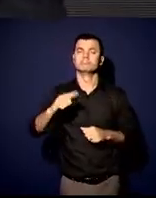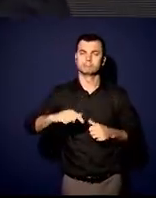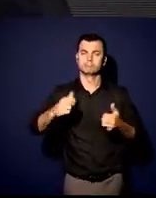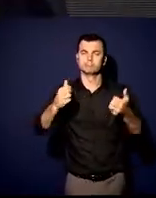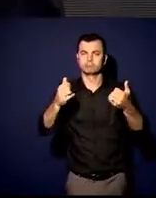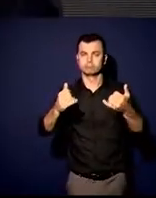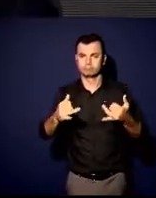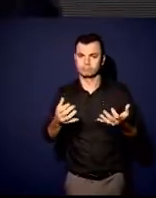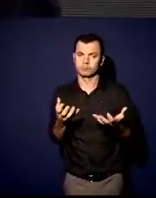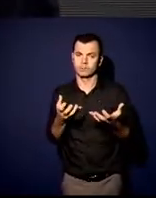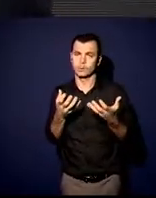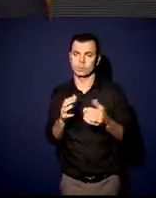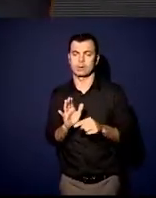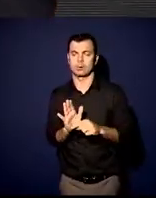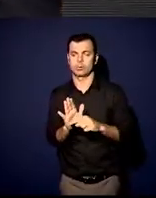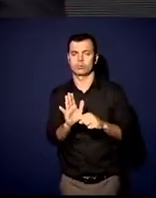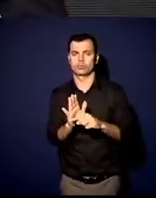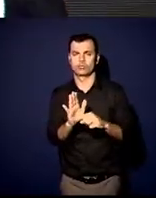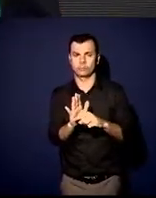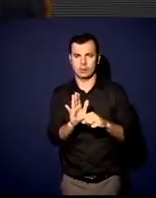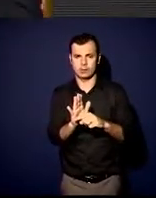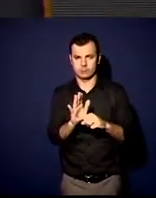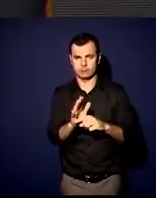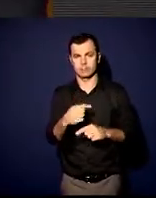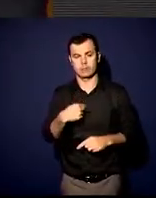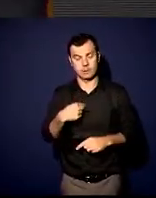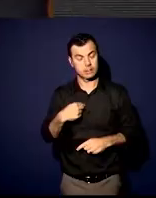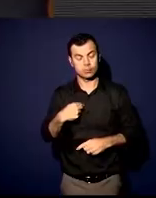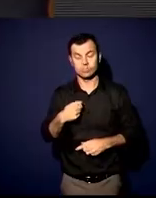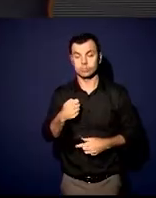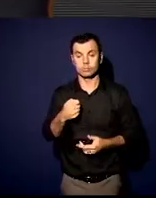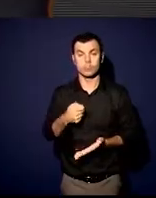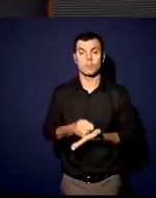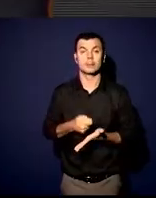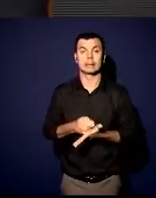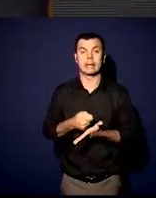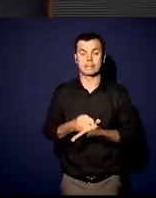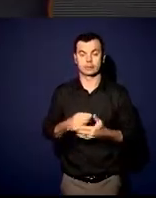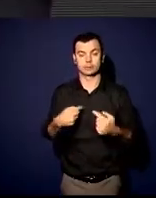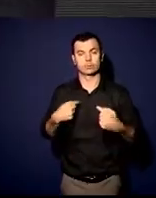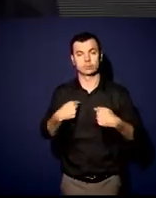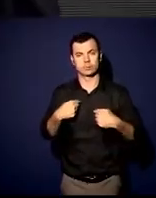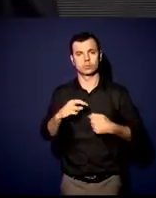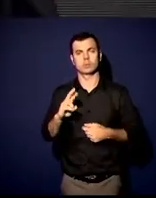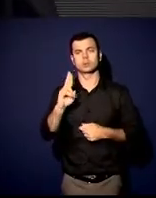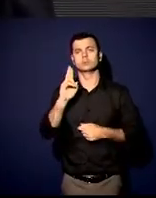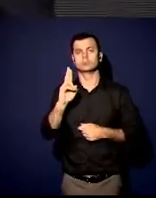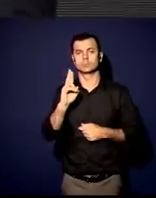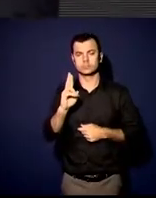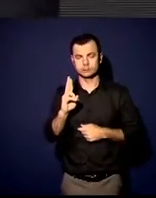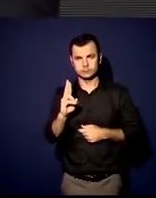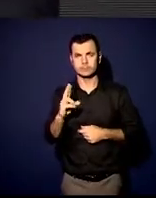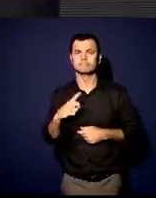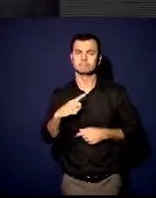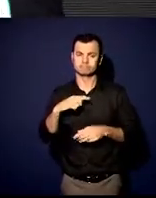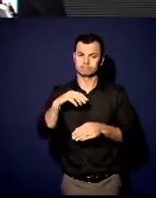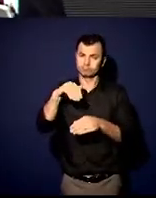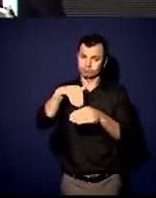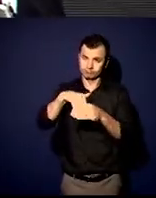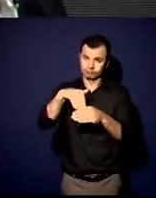seria um facilitador dessas condições é a minha obrigação como árbitro naquele momento nós vivemos uma eleição